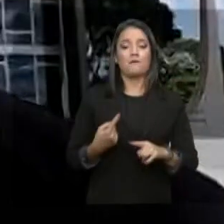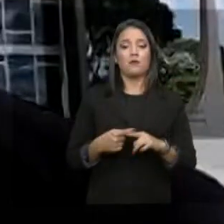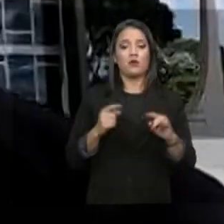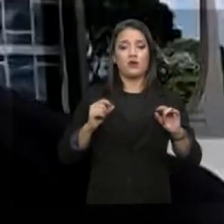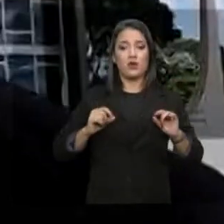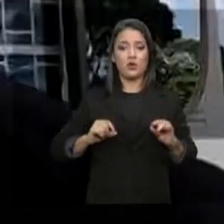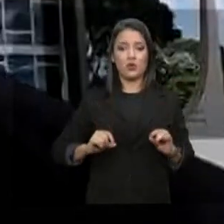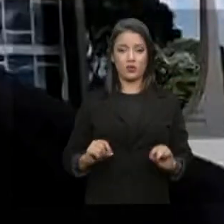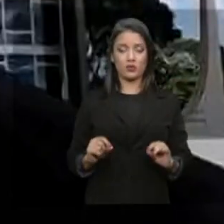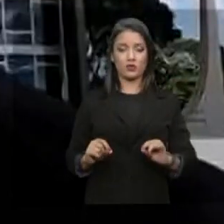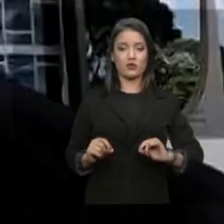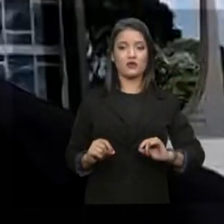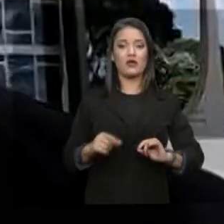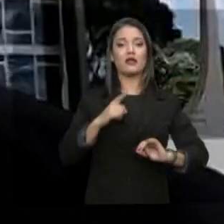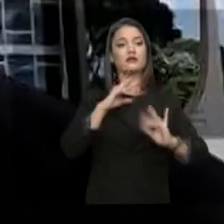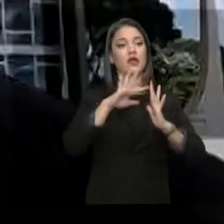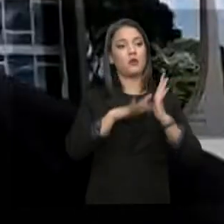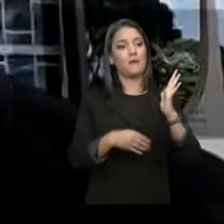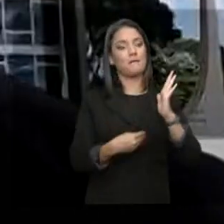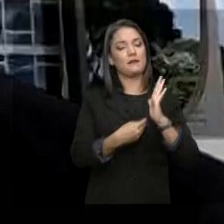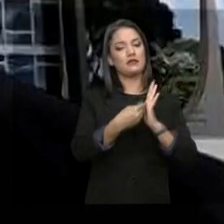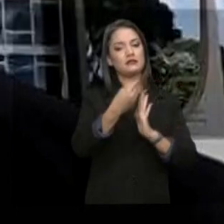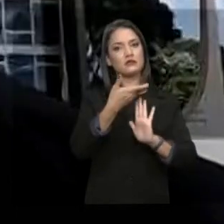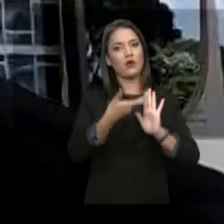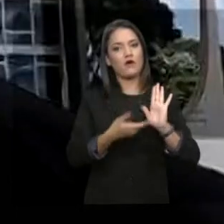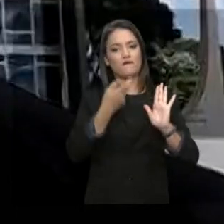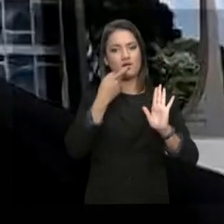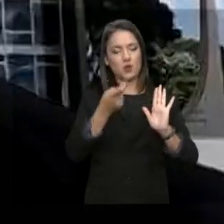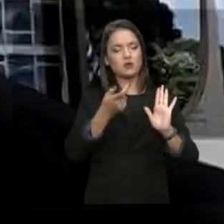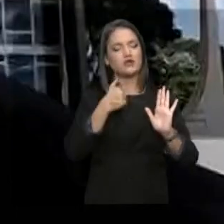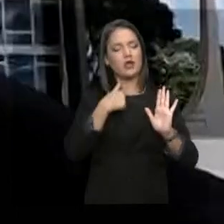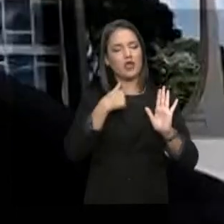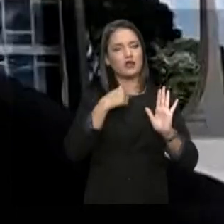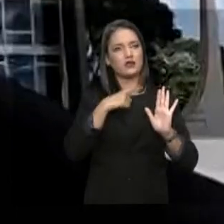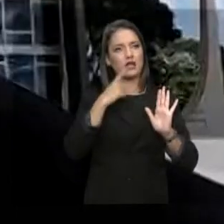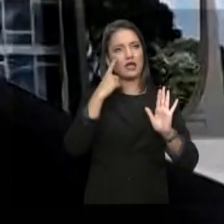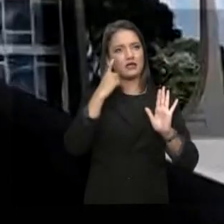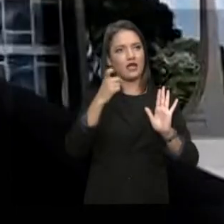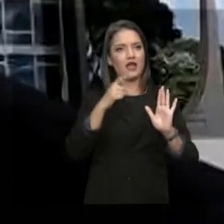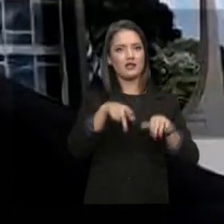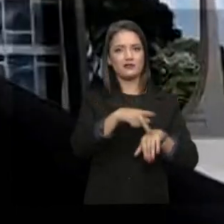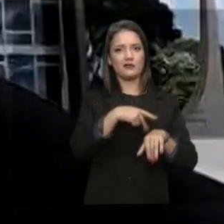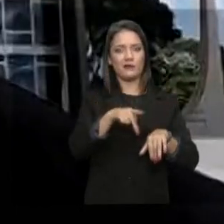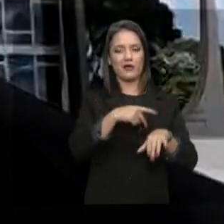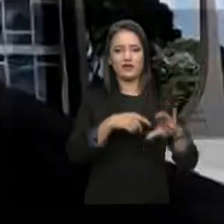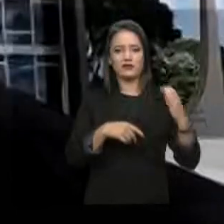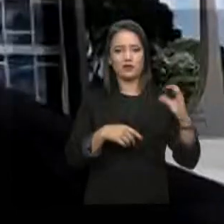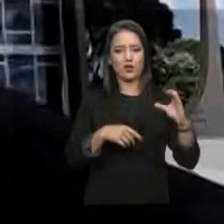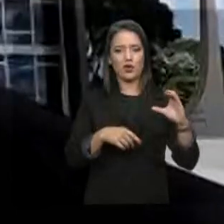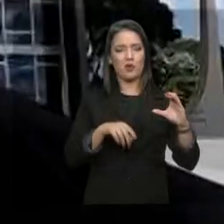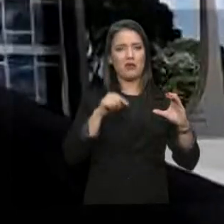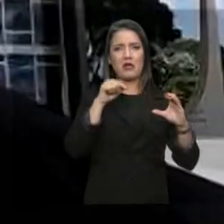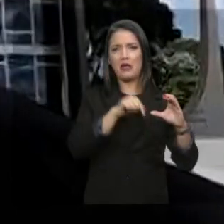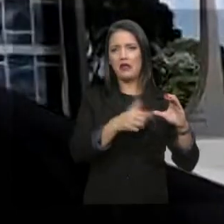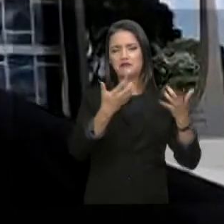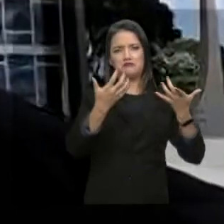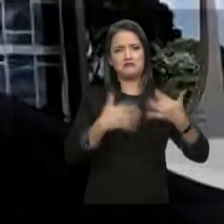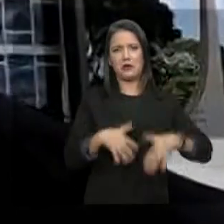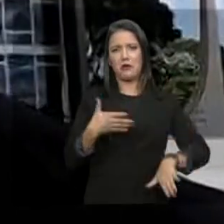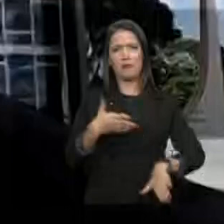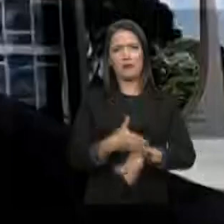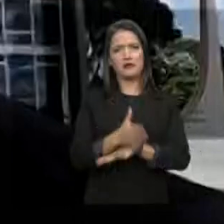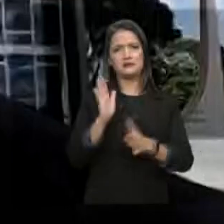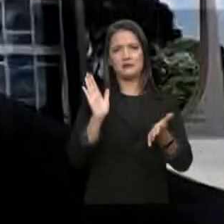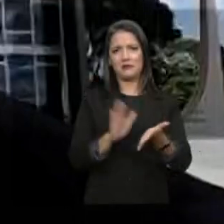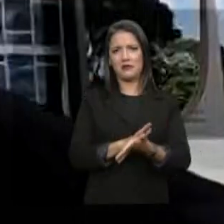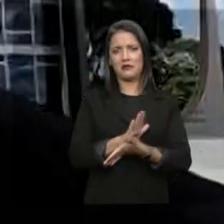mencionado, en passant, a petição inicial, a condição de interessada que teria o Estado da Colômbia, deixou de requerer a citação daquela entidade de